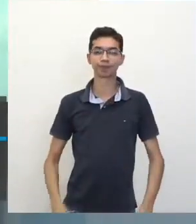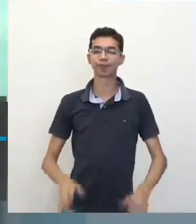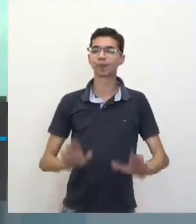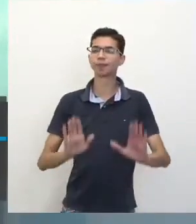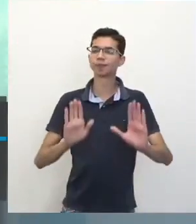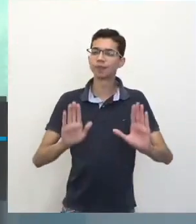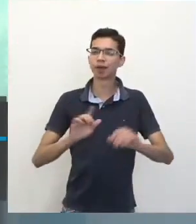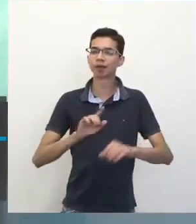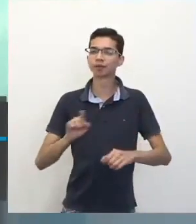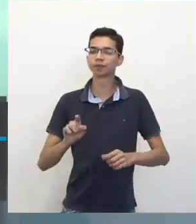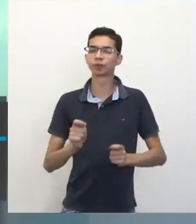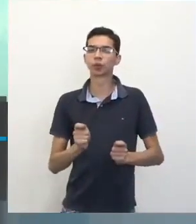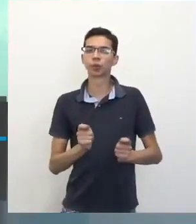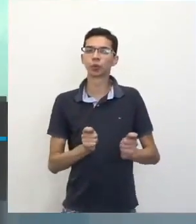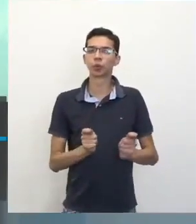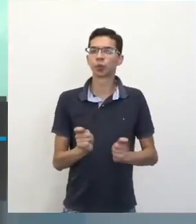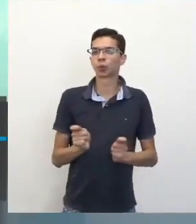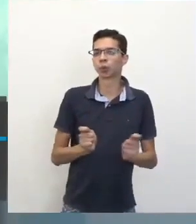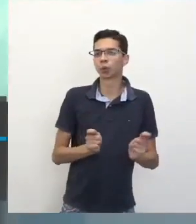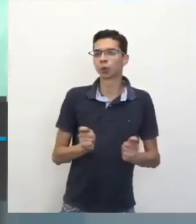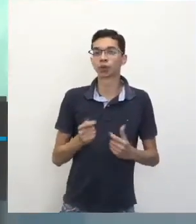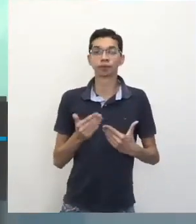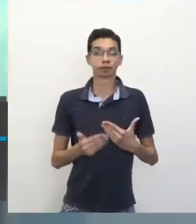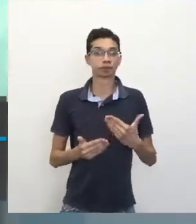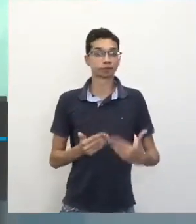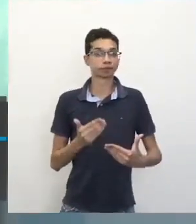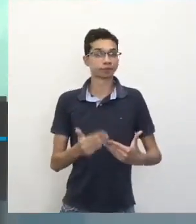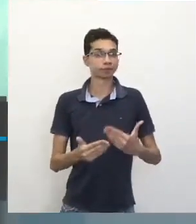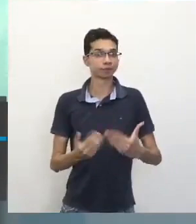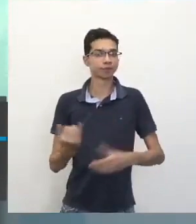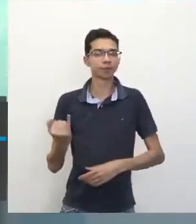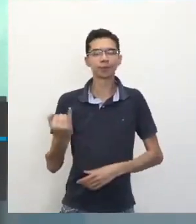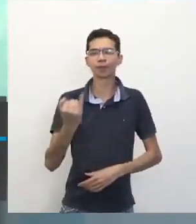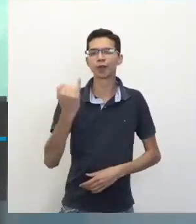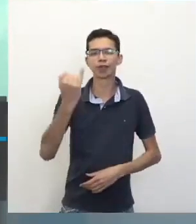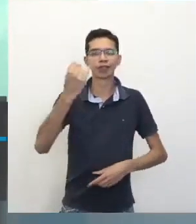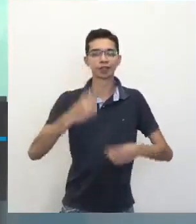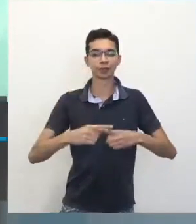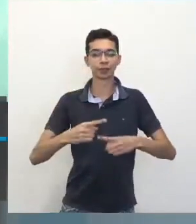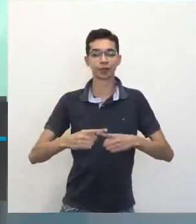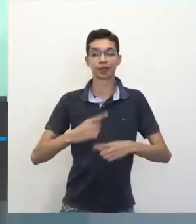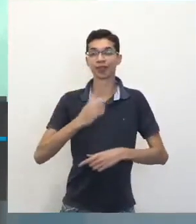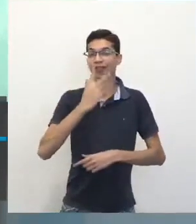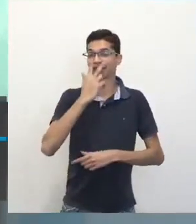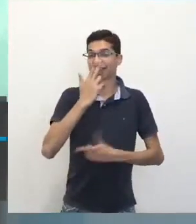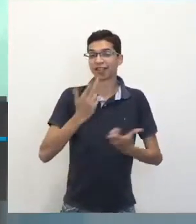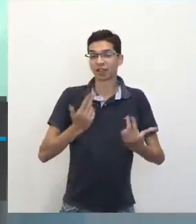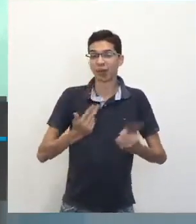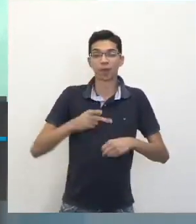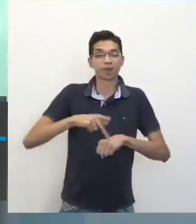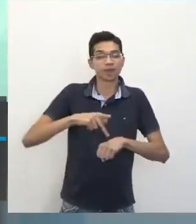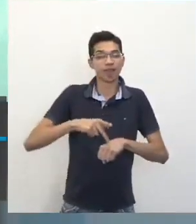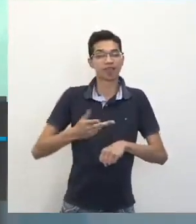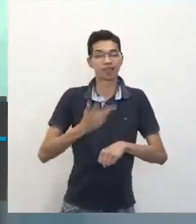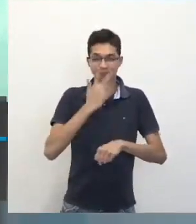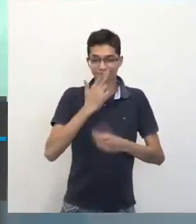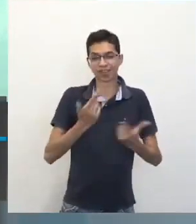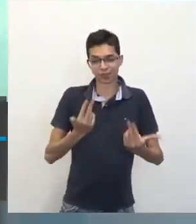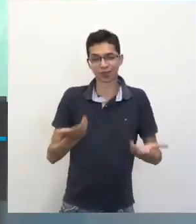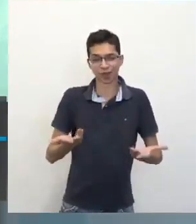aqui e ali. O importante é que esses entraves no meio do processo, essas pedrinhas no caminho, não atrapalhem o seu produto